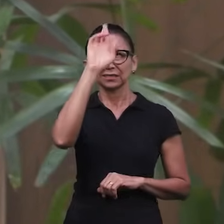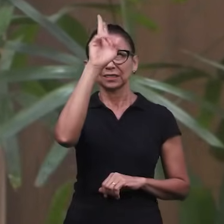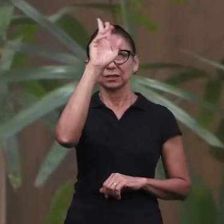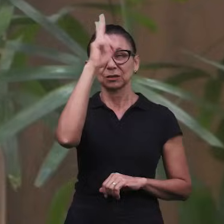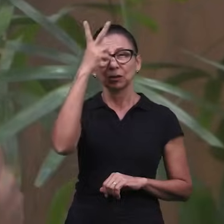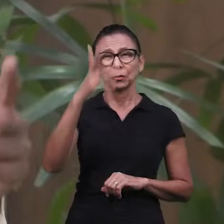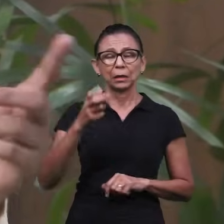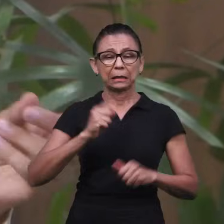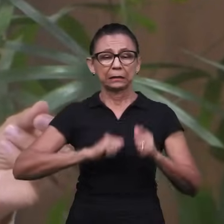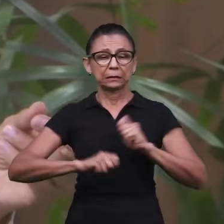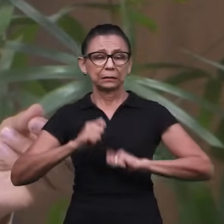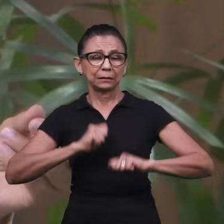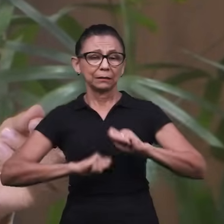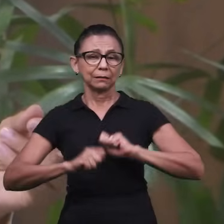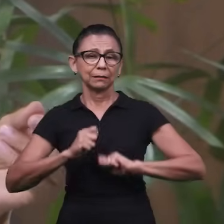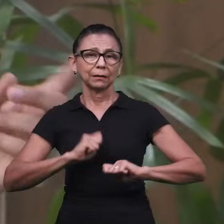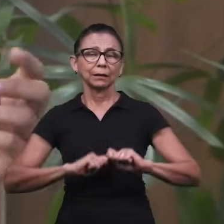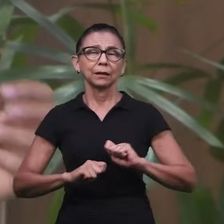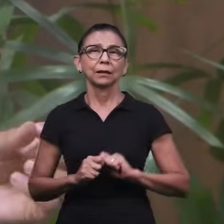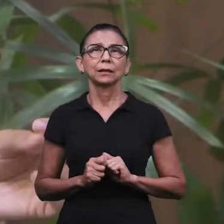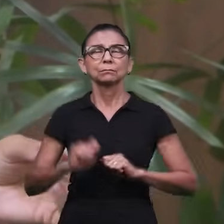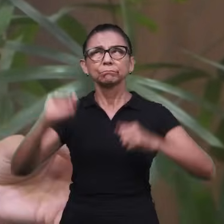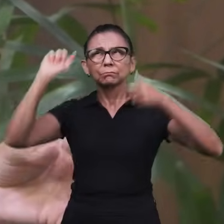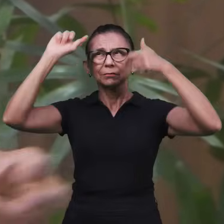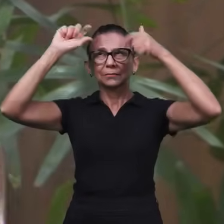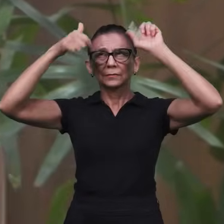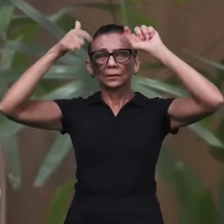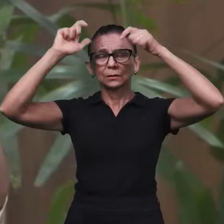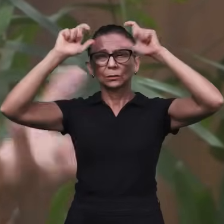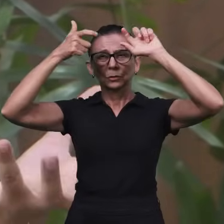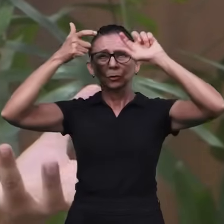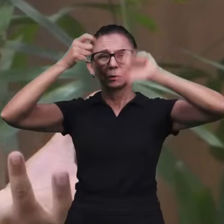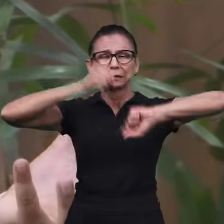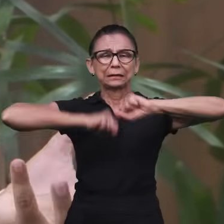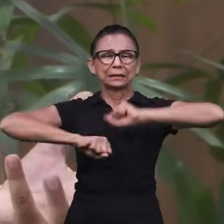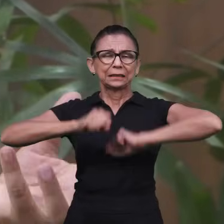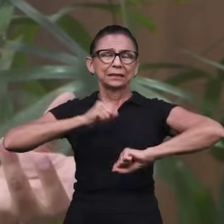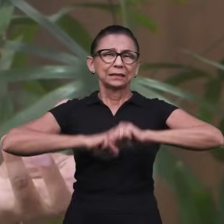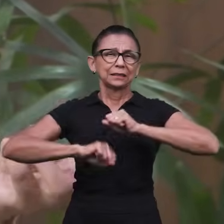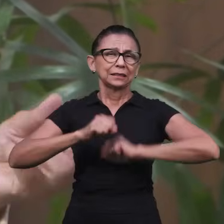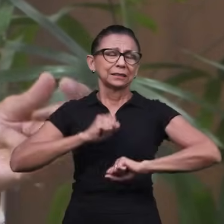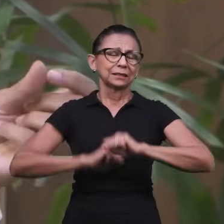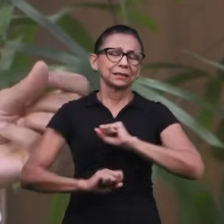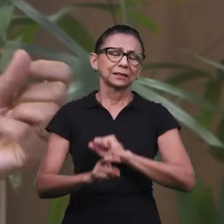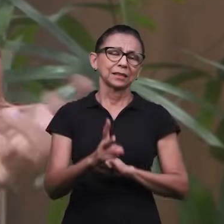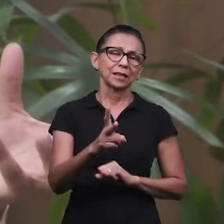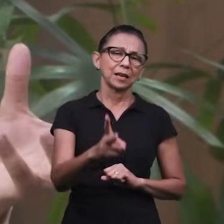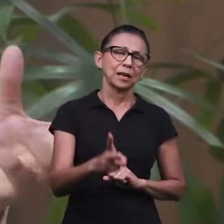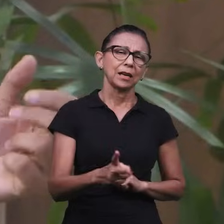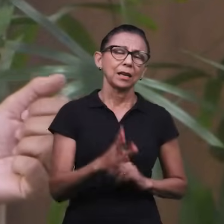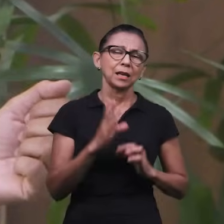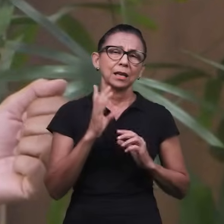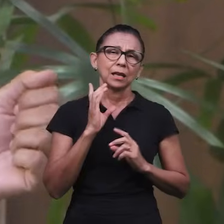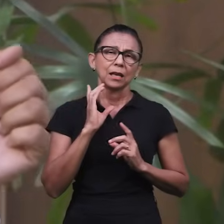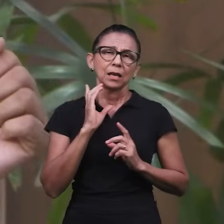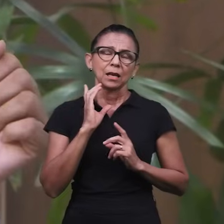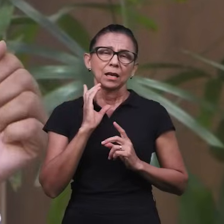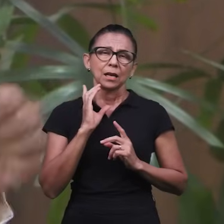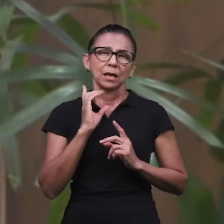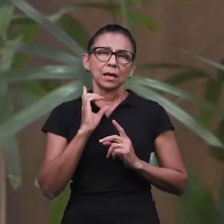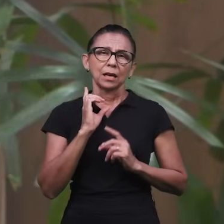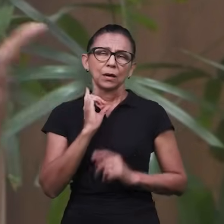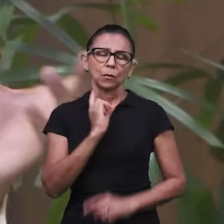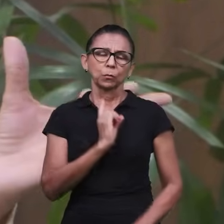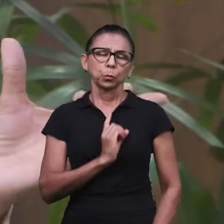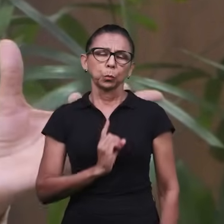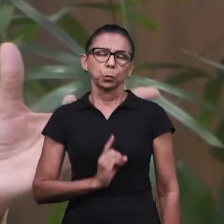ansiedade, transtorno de ansiedade muito frequente, depressão